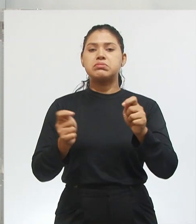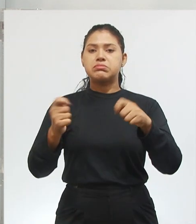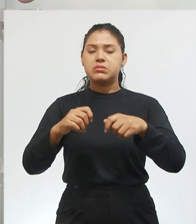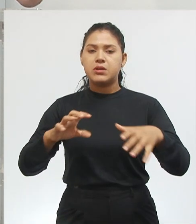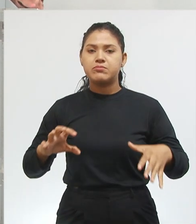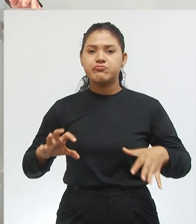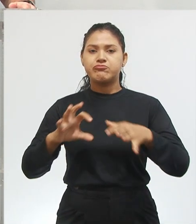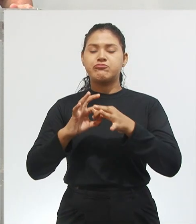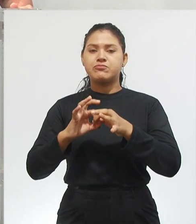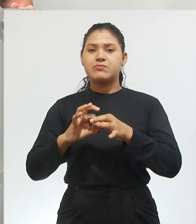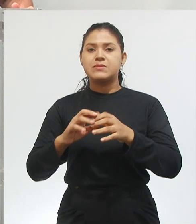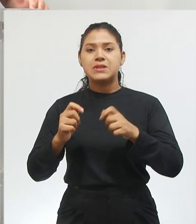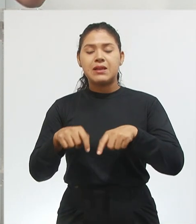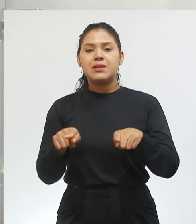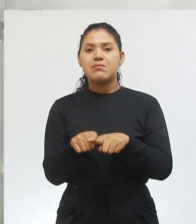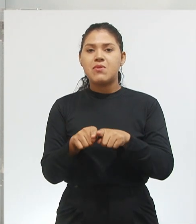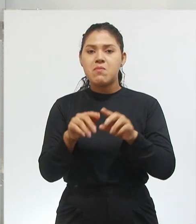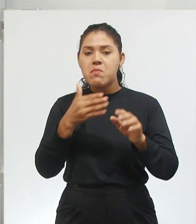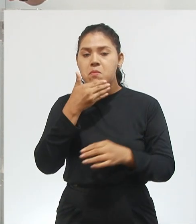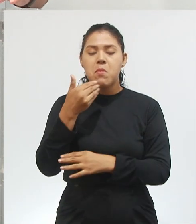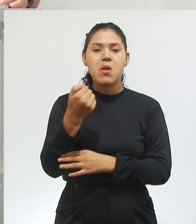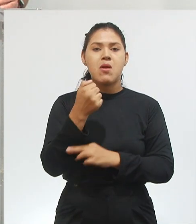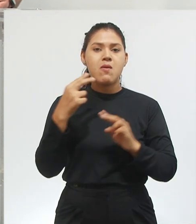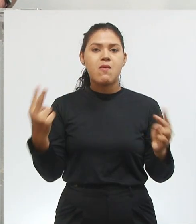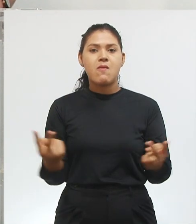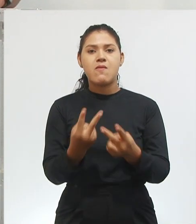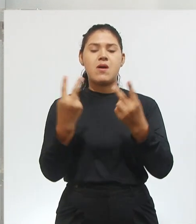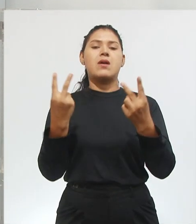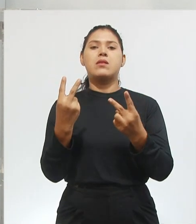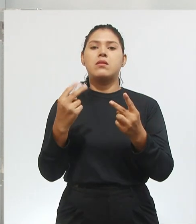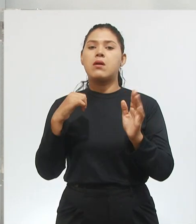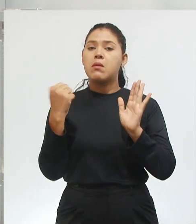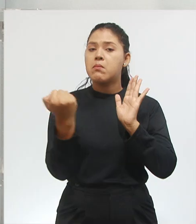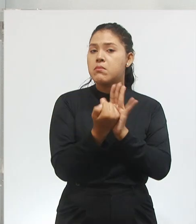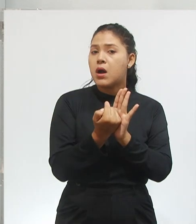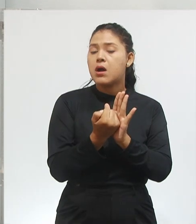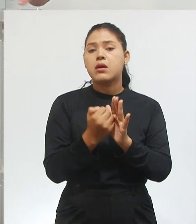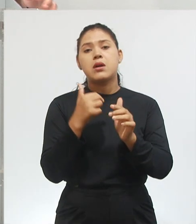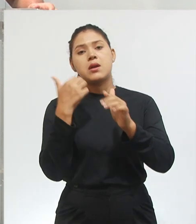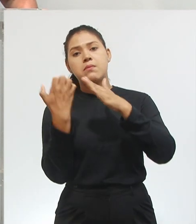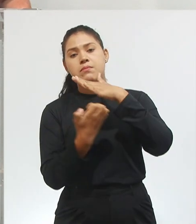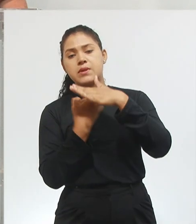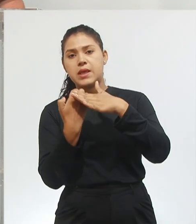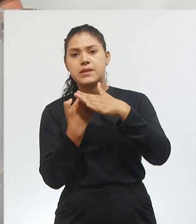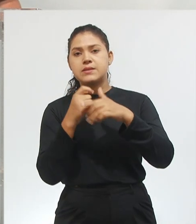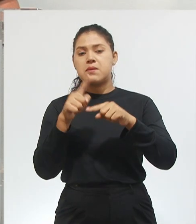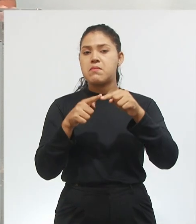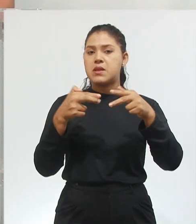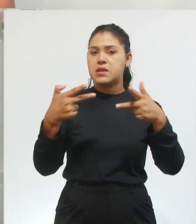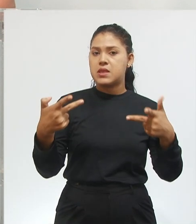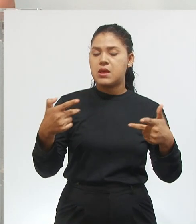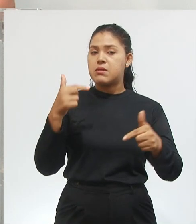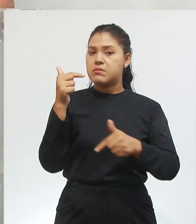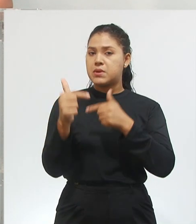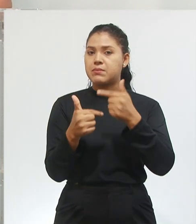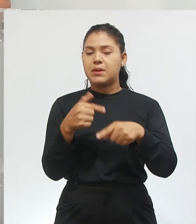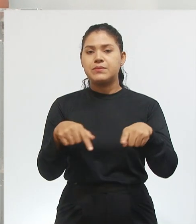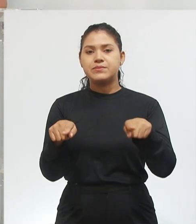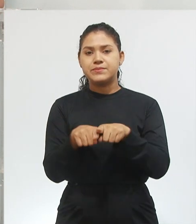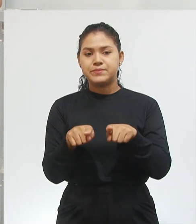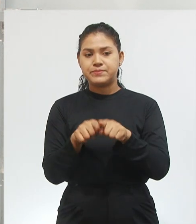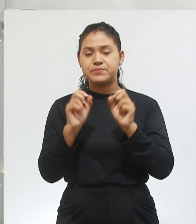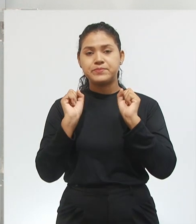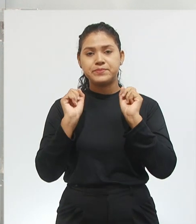e agreguem valor também ao seu negócio a sua marca aos seus produtos e aos seus serviços